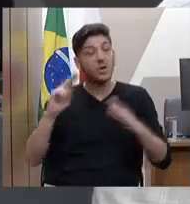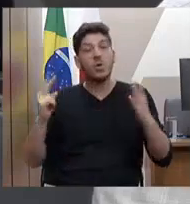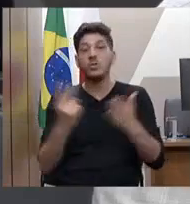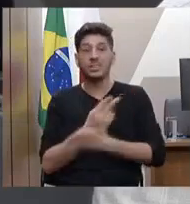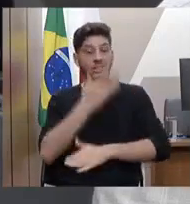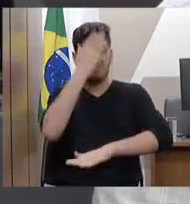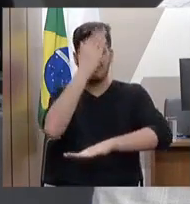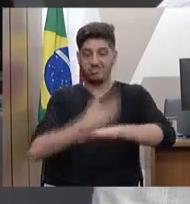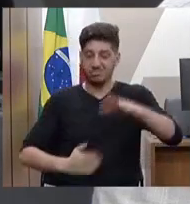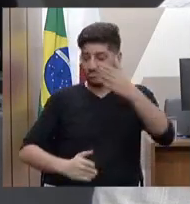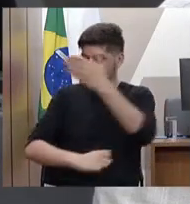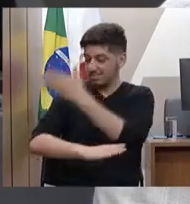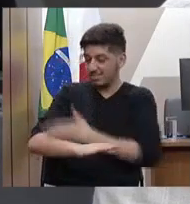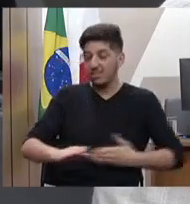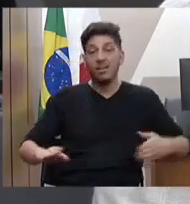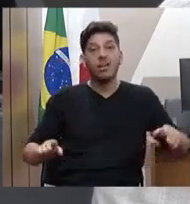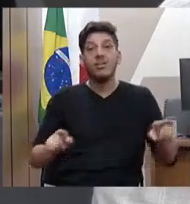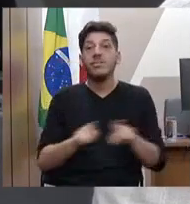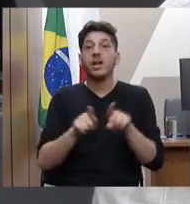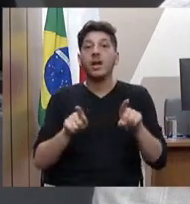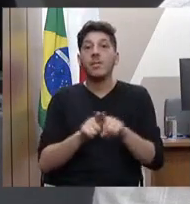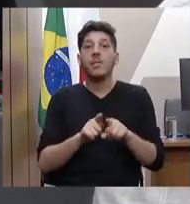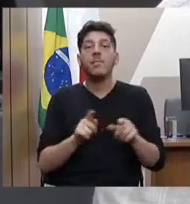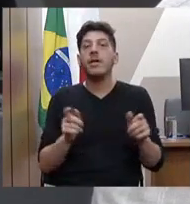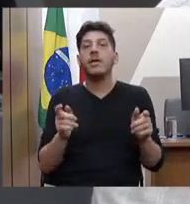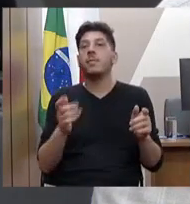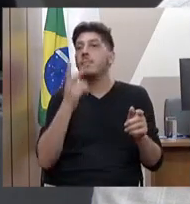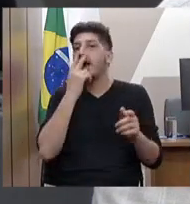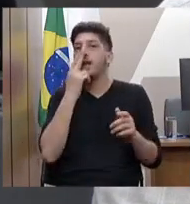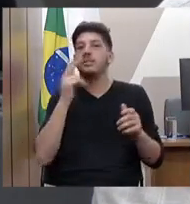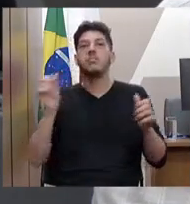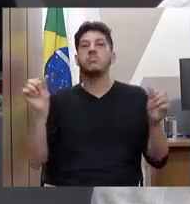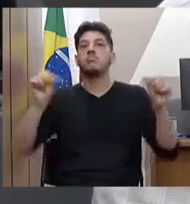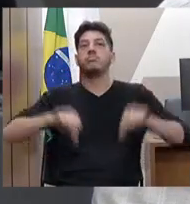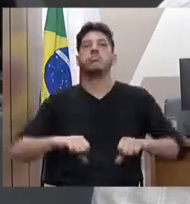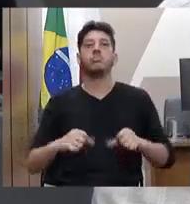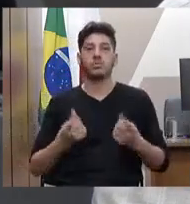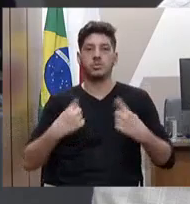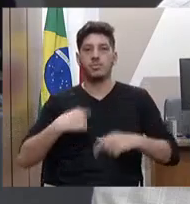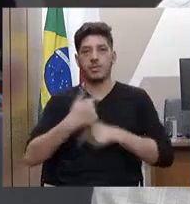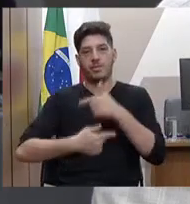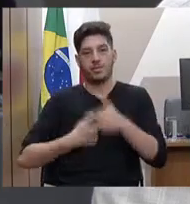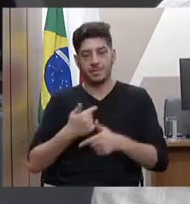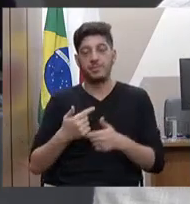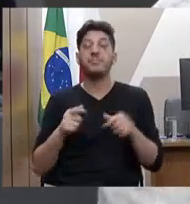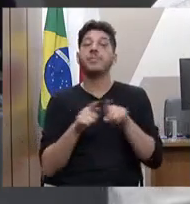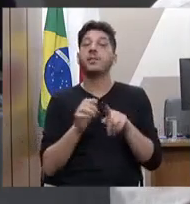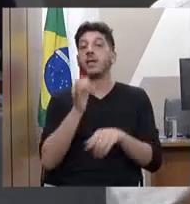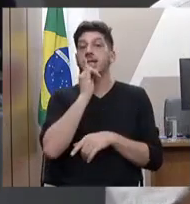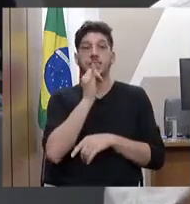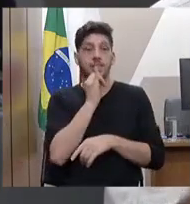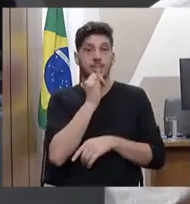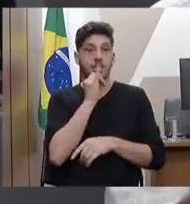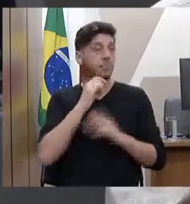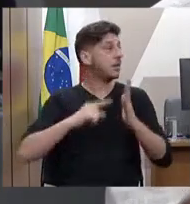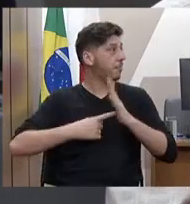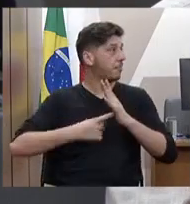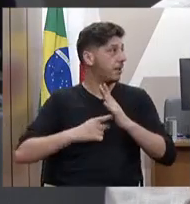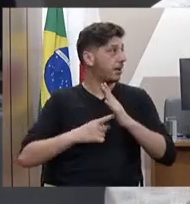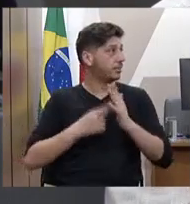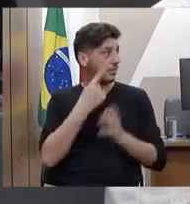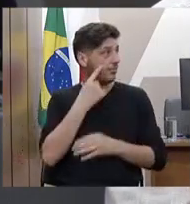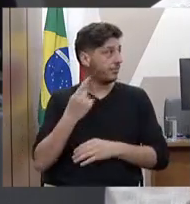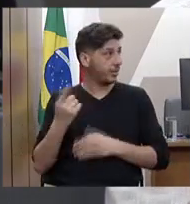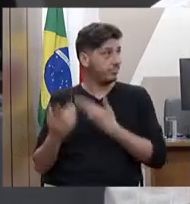né de perdas aí de incapacidade laboral aqui também algum exemplo de máquina né que também que foi O que